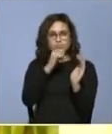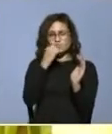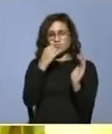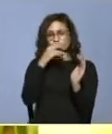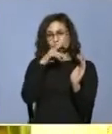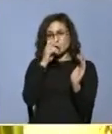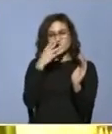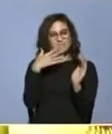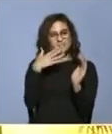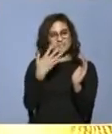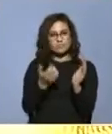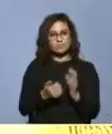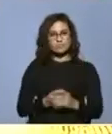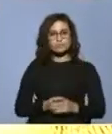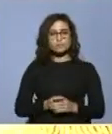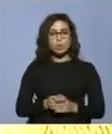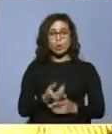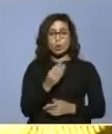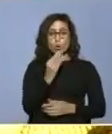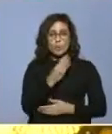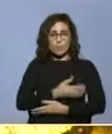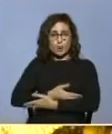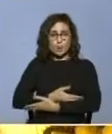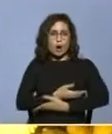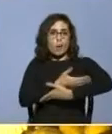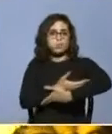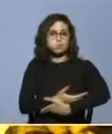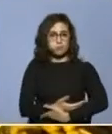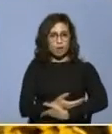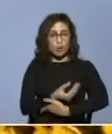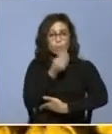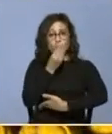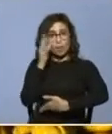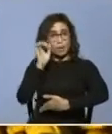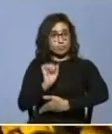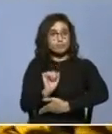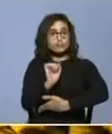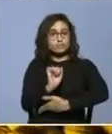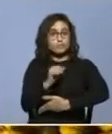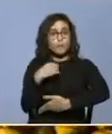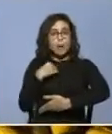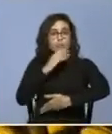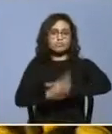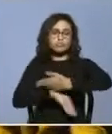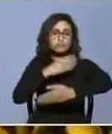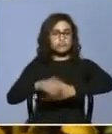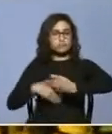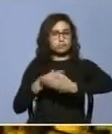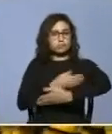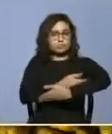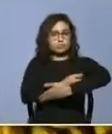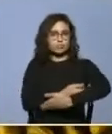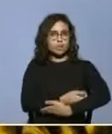agradável. Um menino deitado na manjedoura e envolto em panos. A pobreza